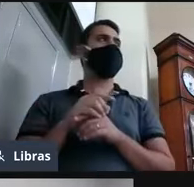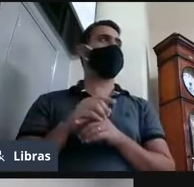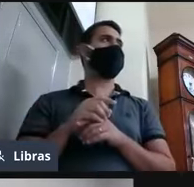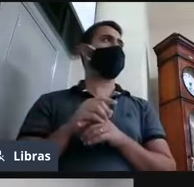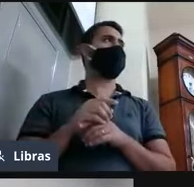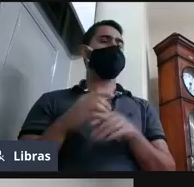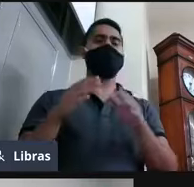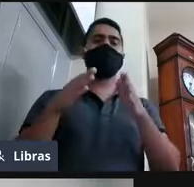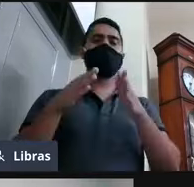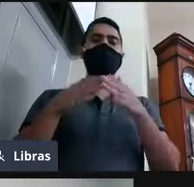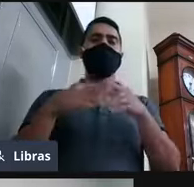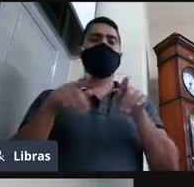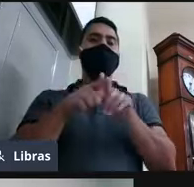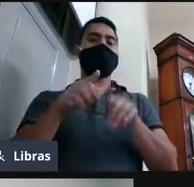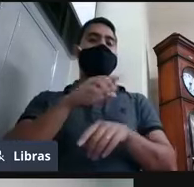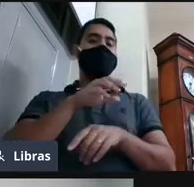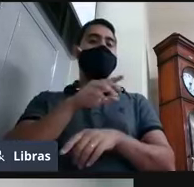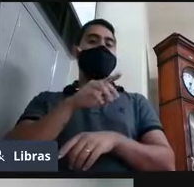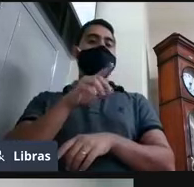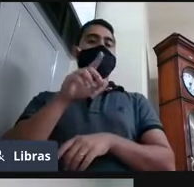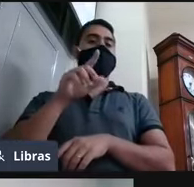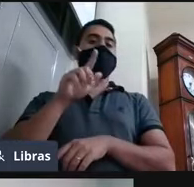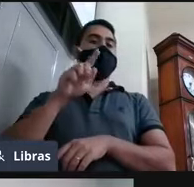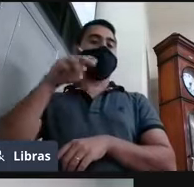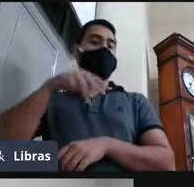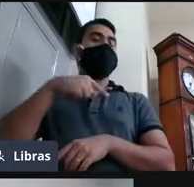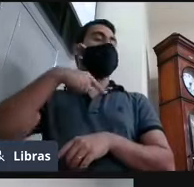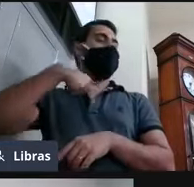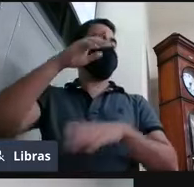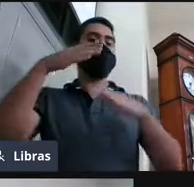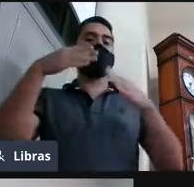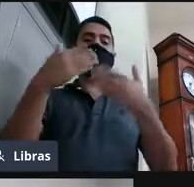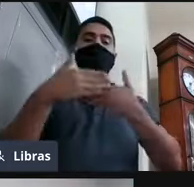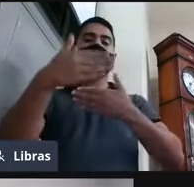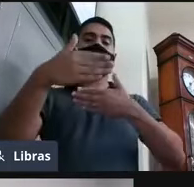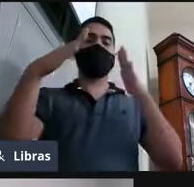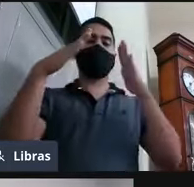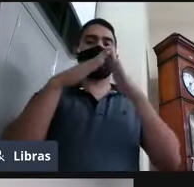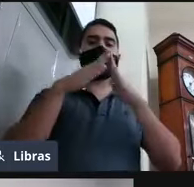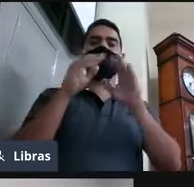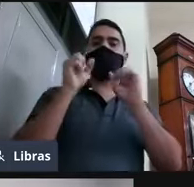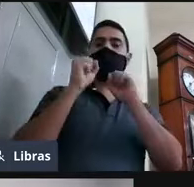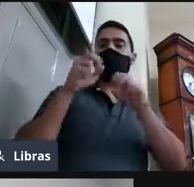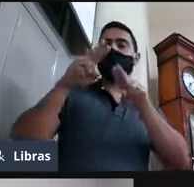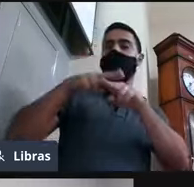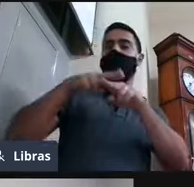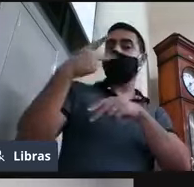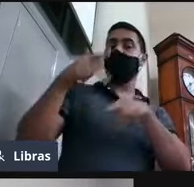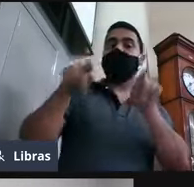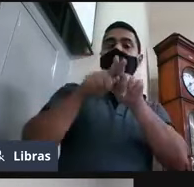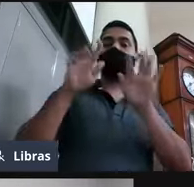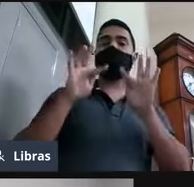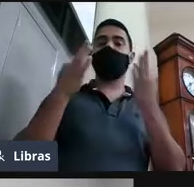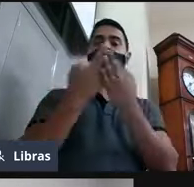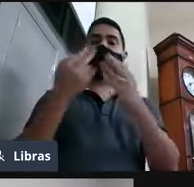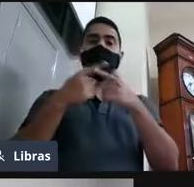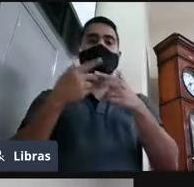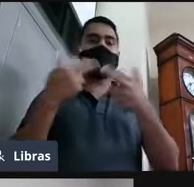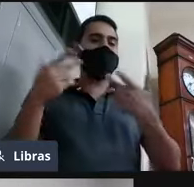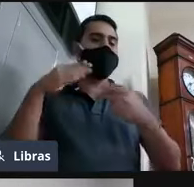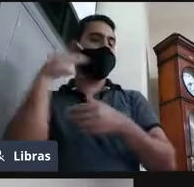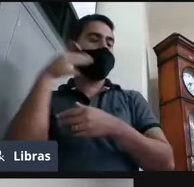Guarda Municipal, nesse exato momento, para frente da casa do doutor Saulo, para proteger ele e os familiares dele. Que isso é uma coisa